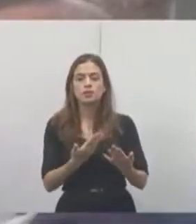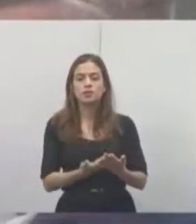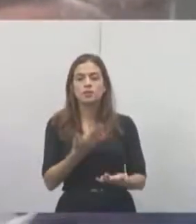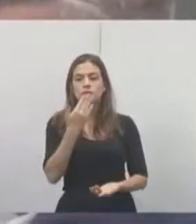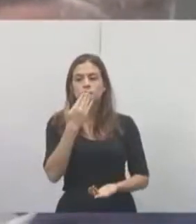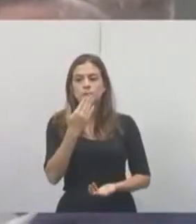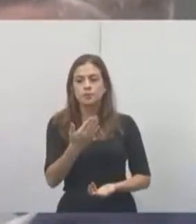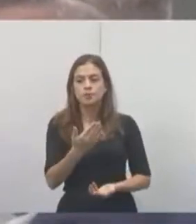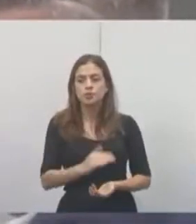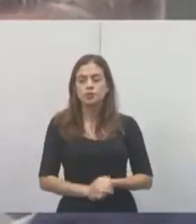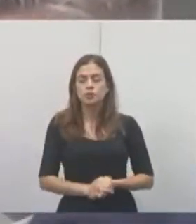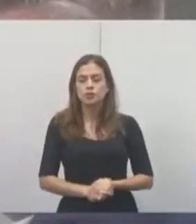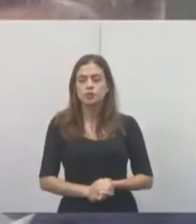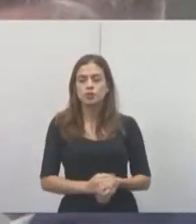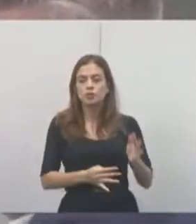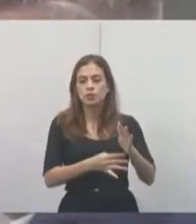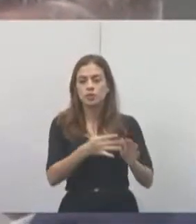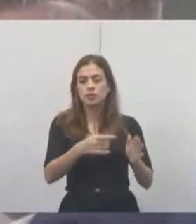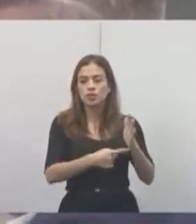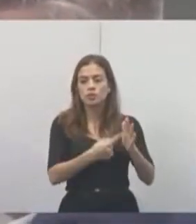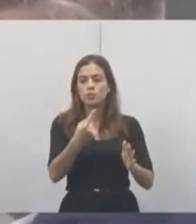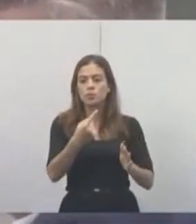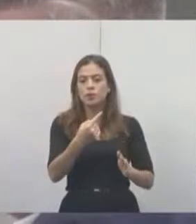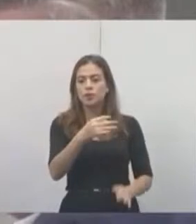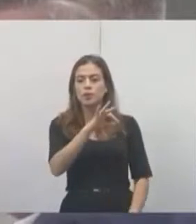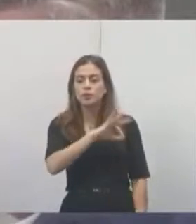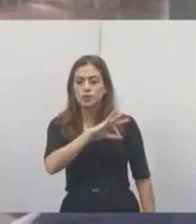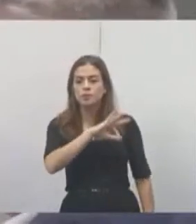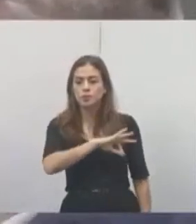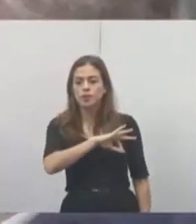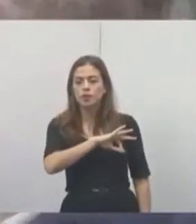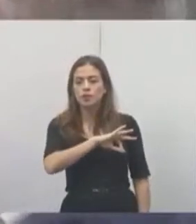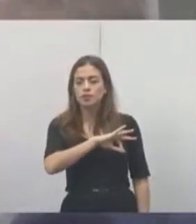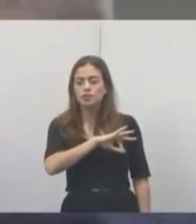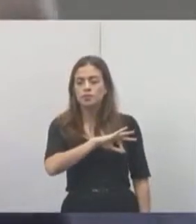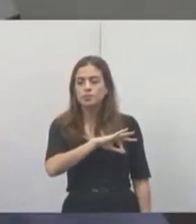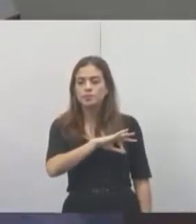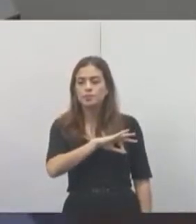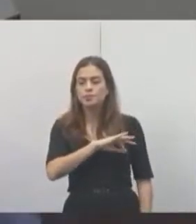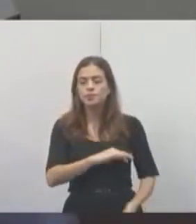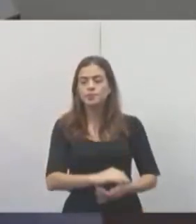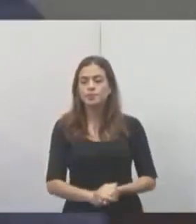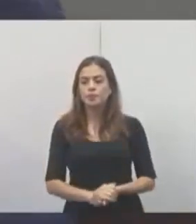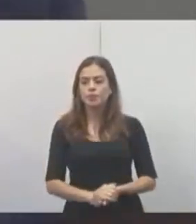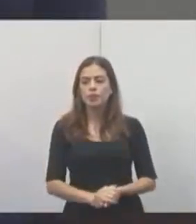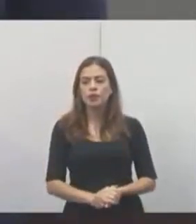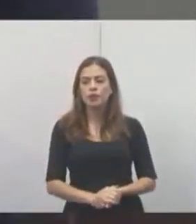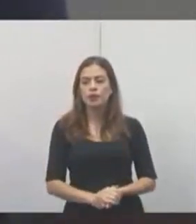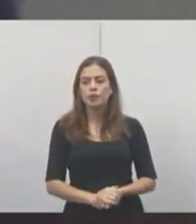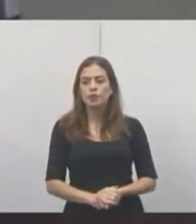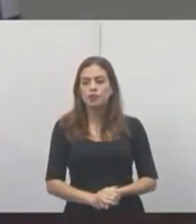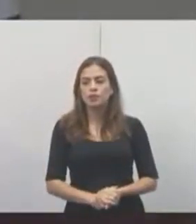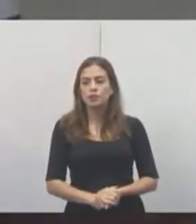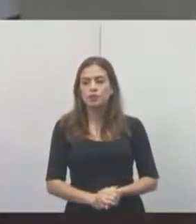eu pedi ao 41º Batalhão de Polícia Militar do